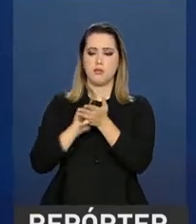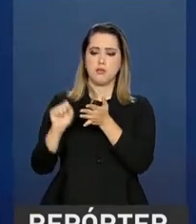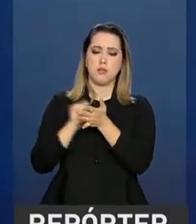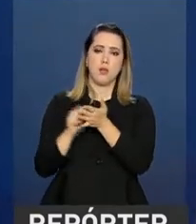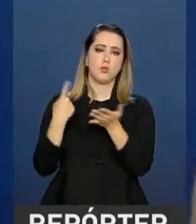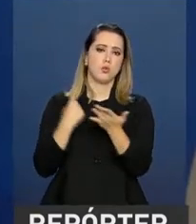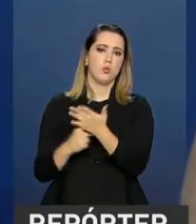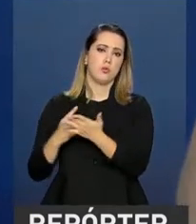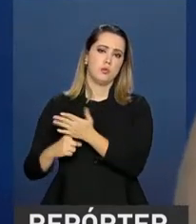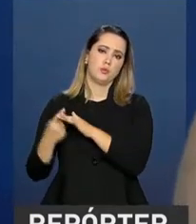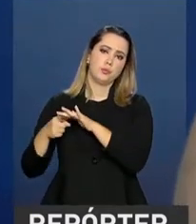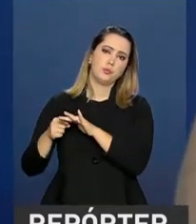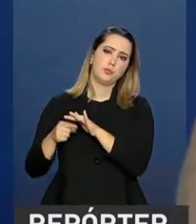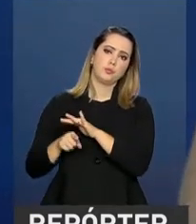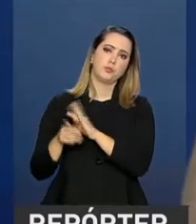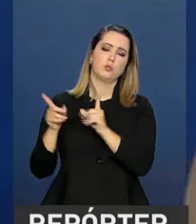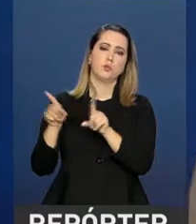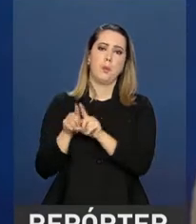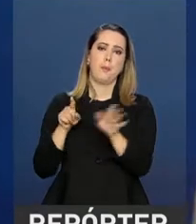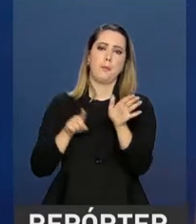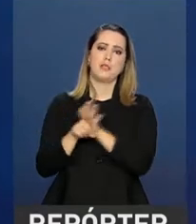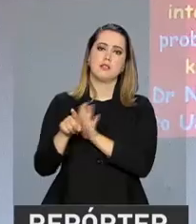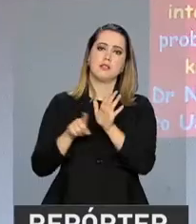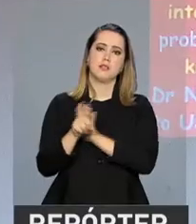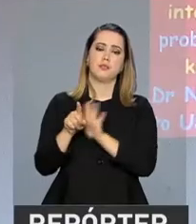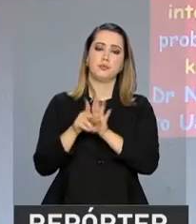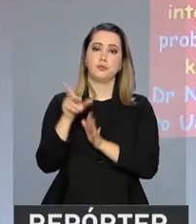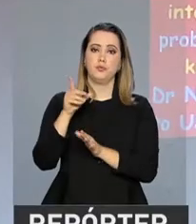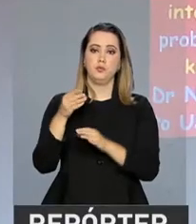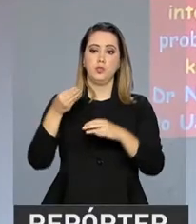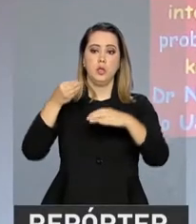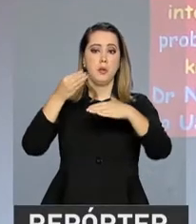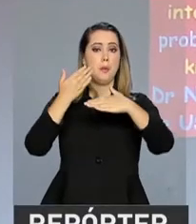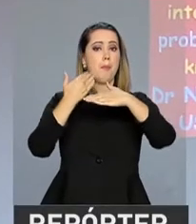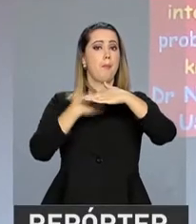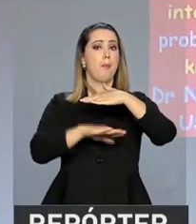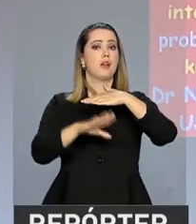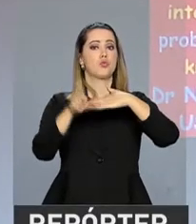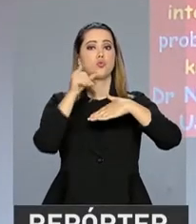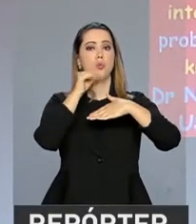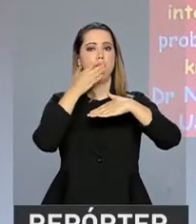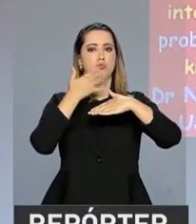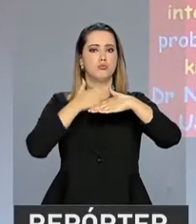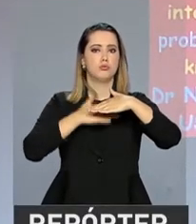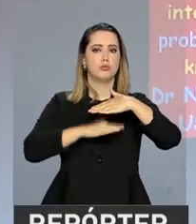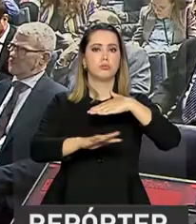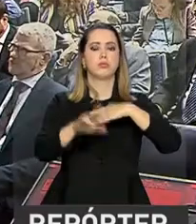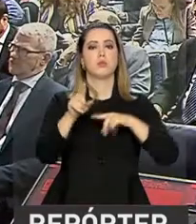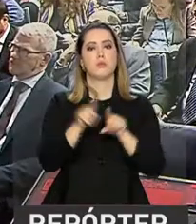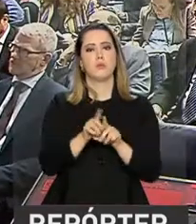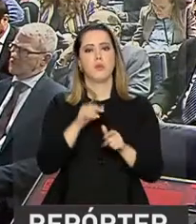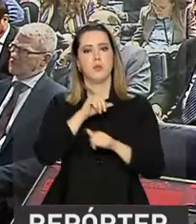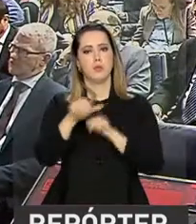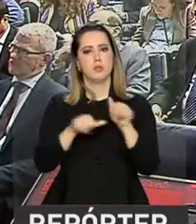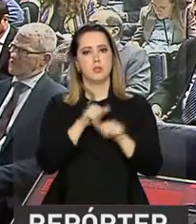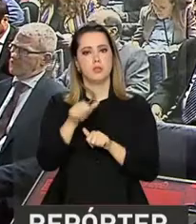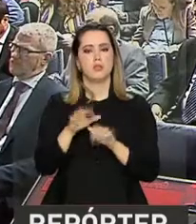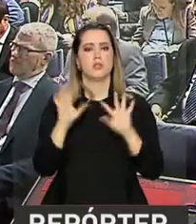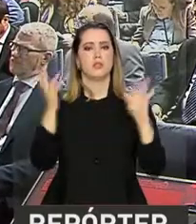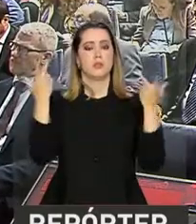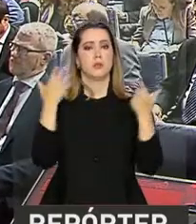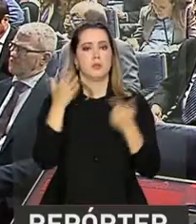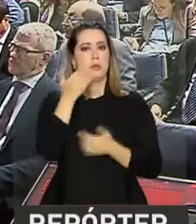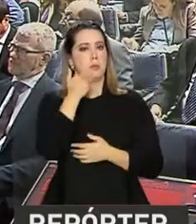aprofundamos a iniciativa no âmbito da pesquisa oceânica outros projetos como segurança alimentar mudanças climáticas